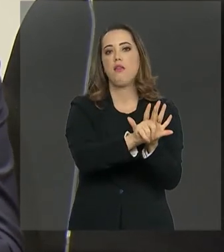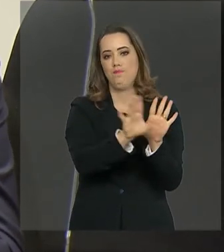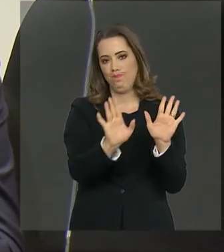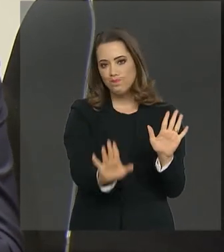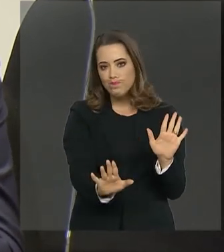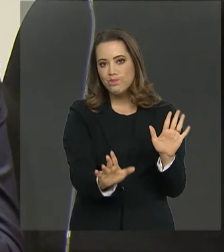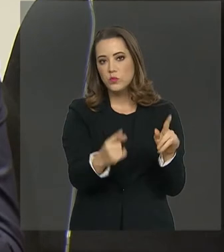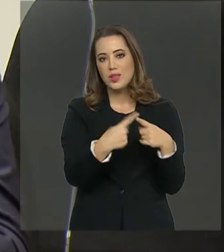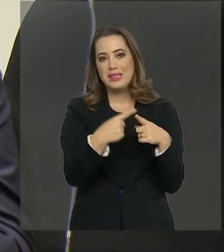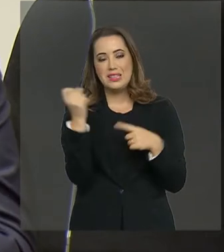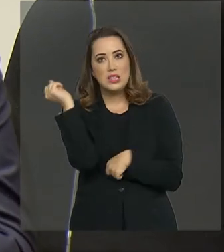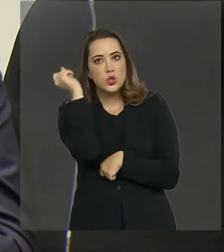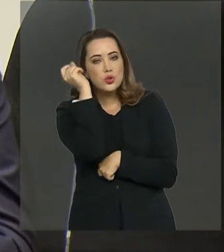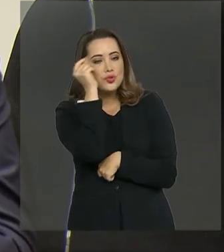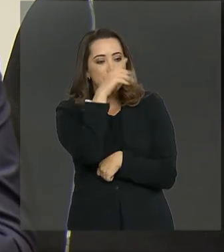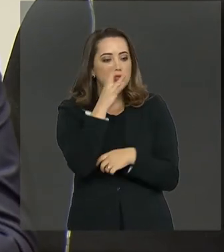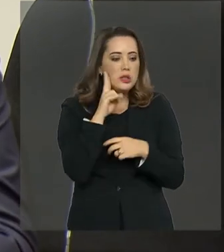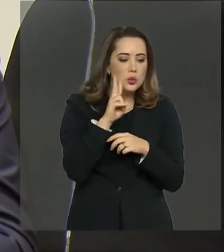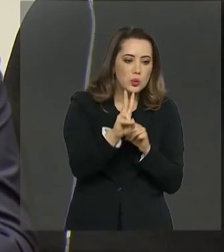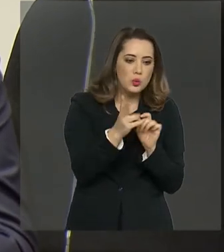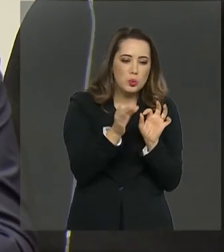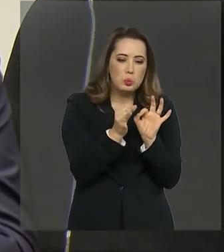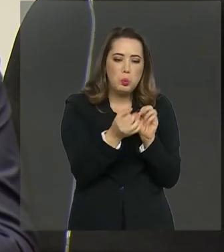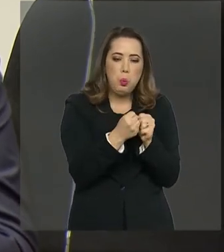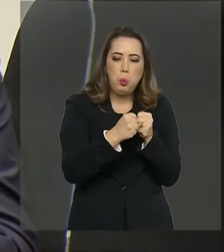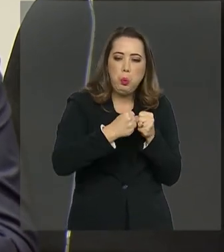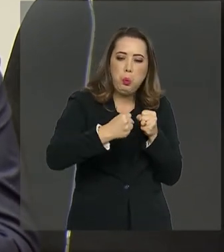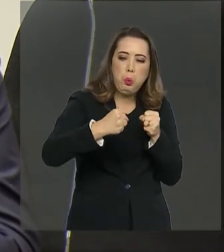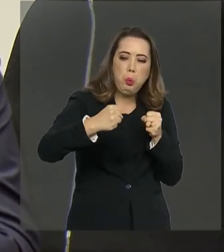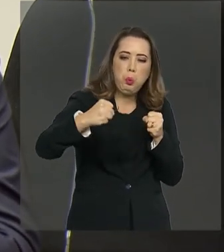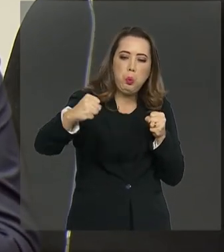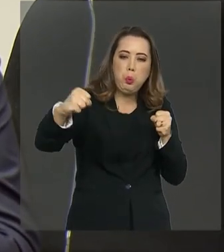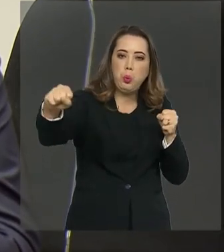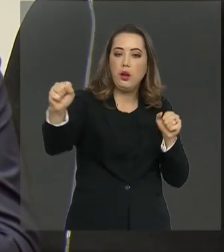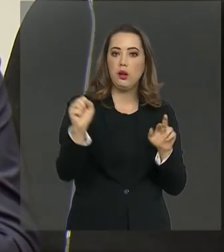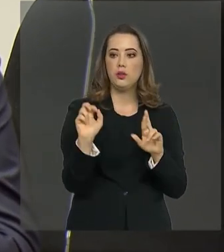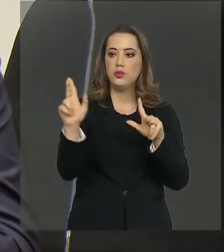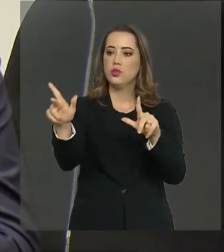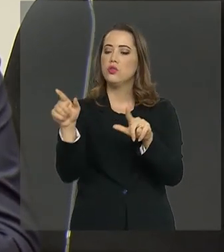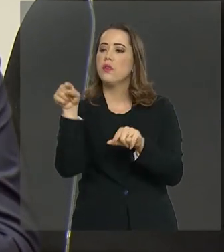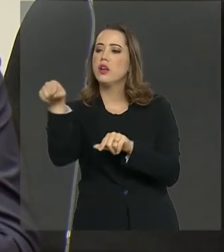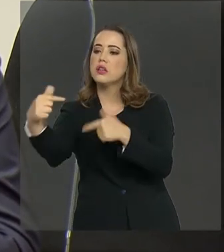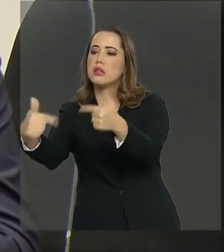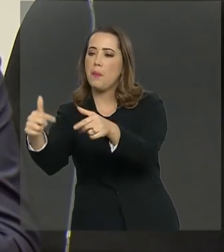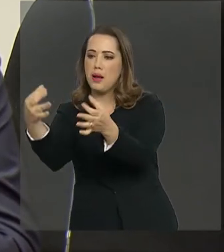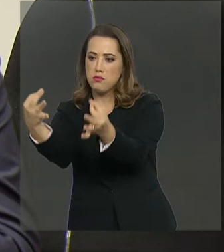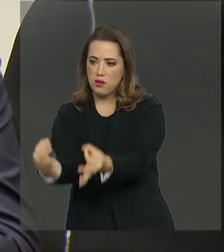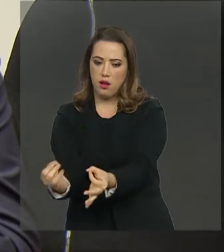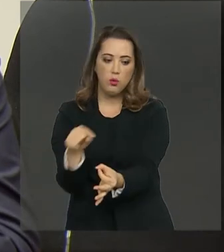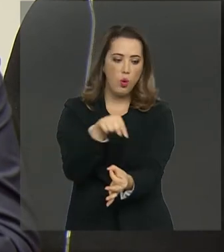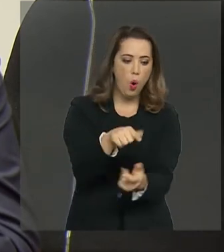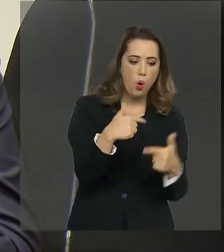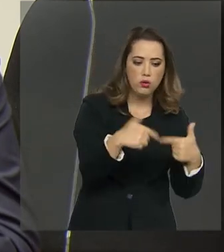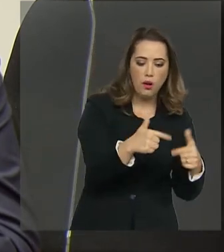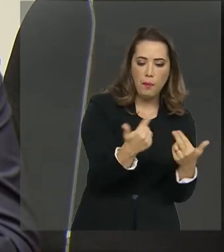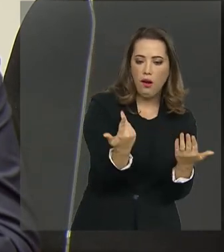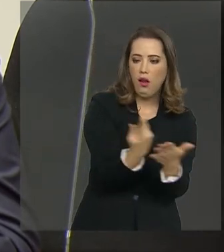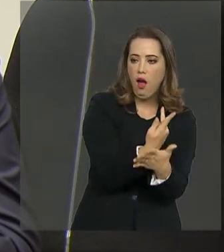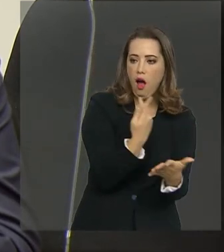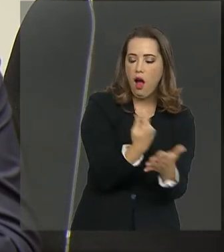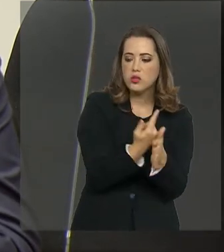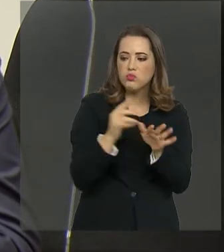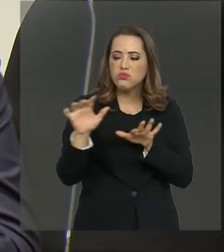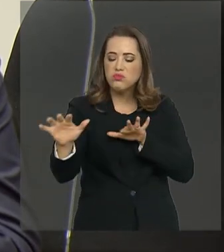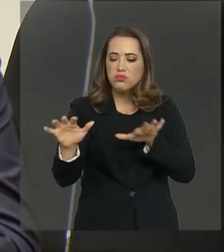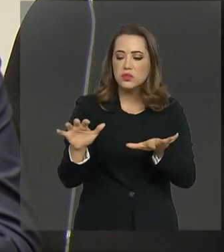muito grande numa vastidão como a Amazônia. A distinção entre as atividades ilegais ou não também extremamente